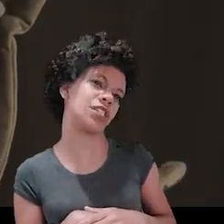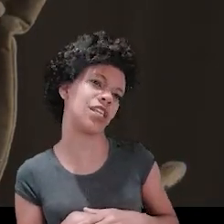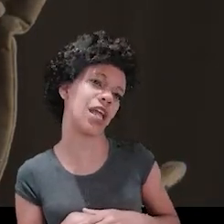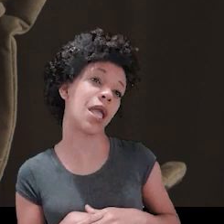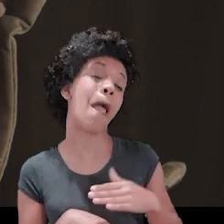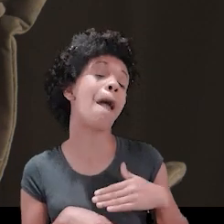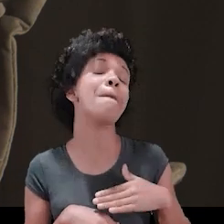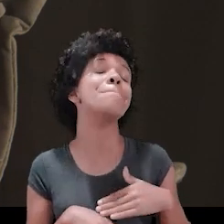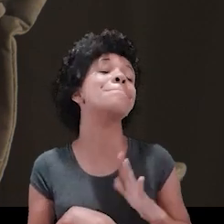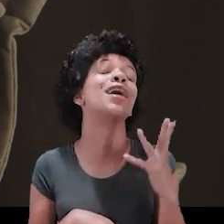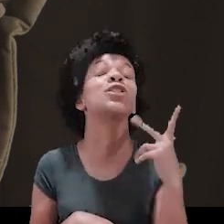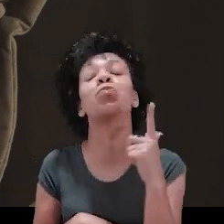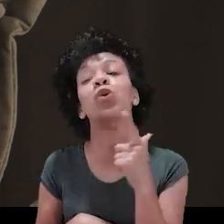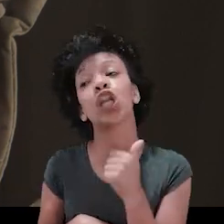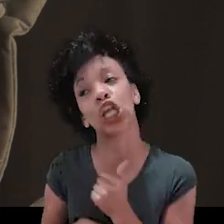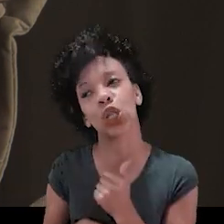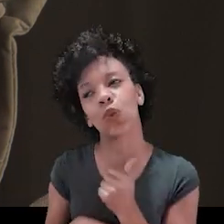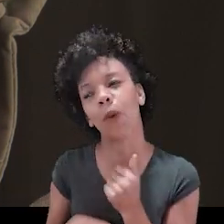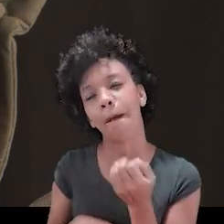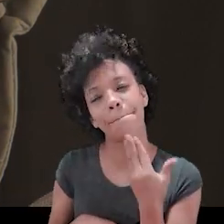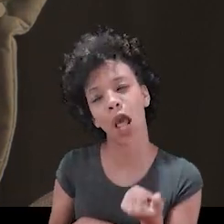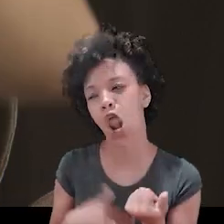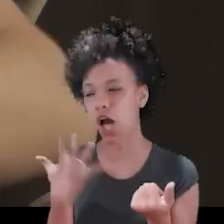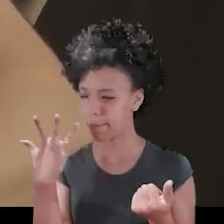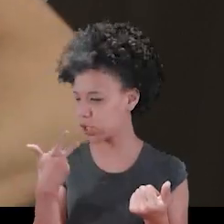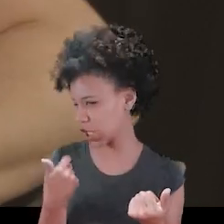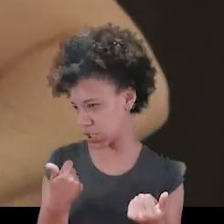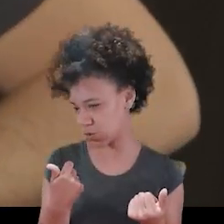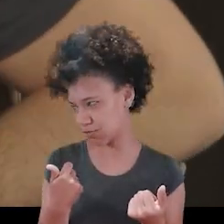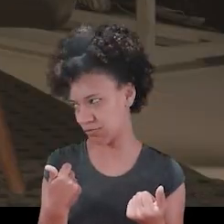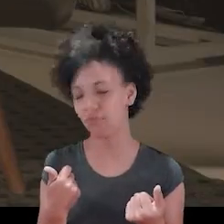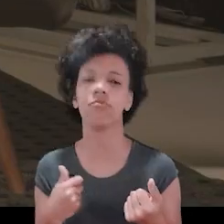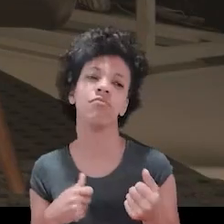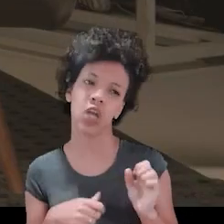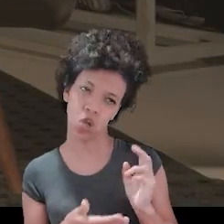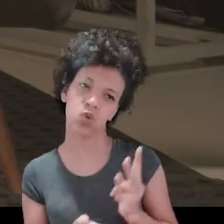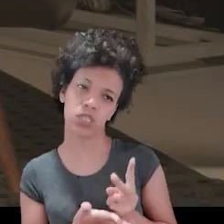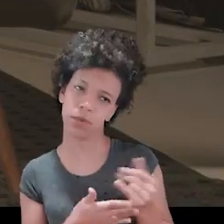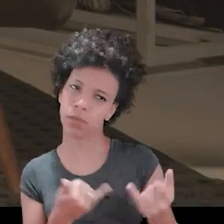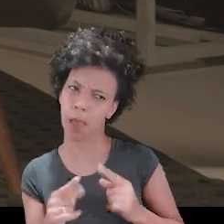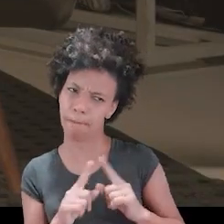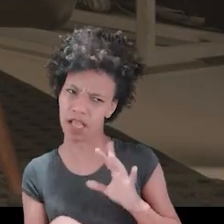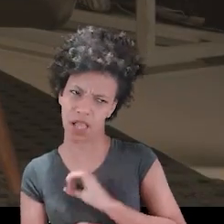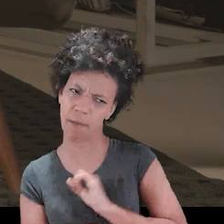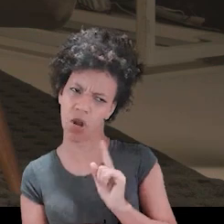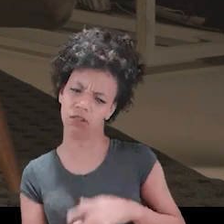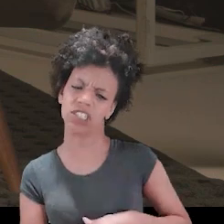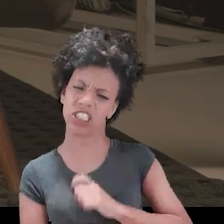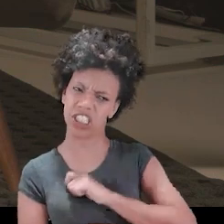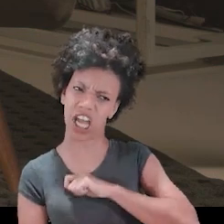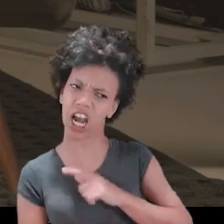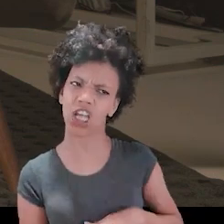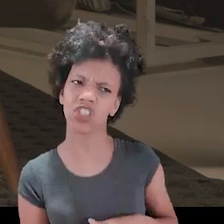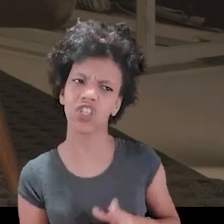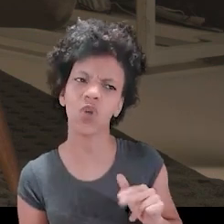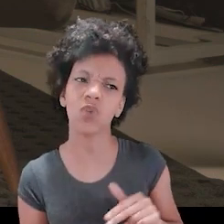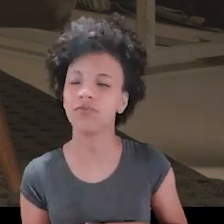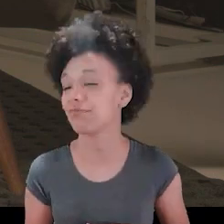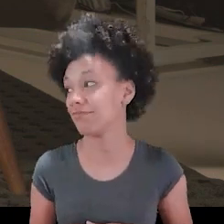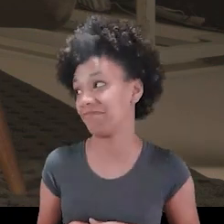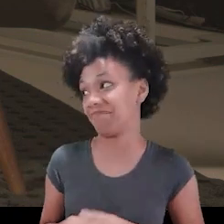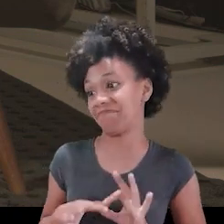mais bonito papai a mamãe quer mais bonito mas de amor não amor é sacanagem